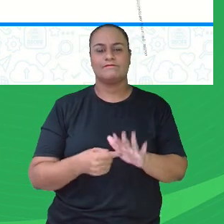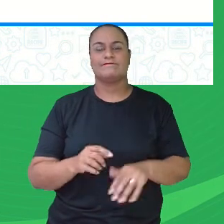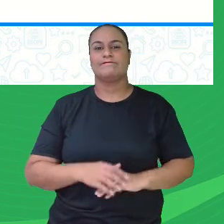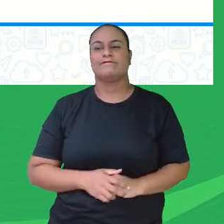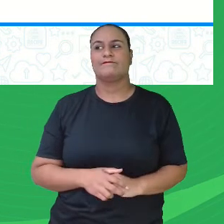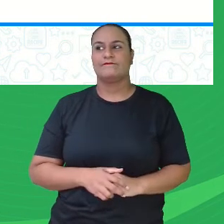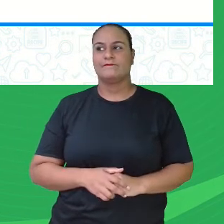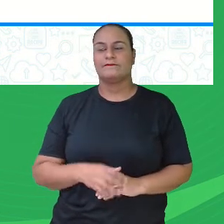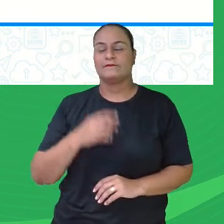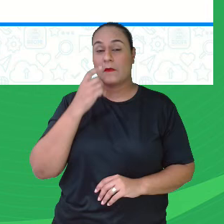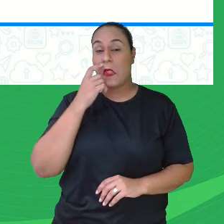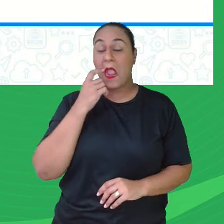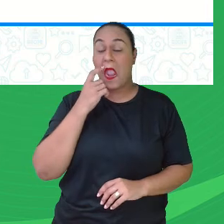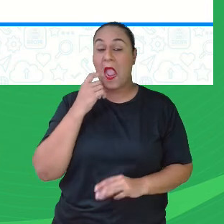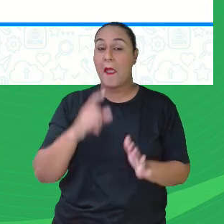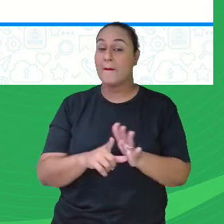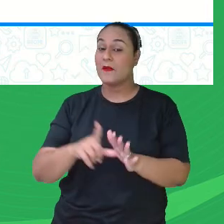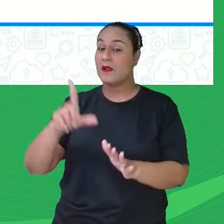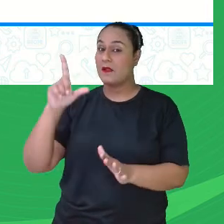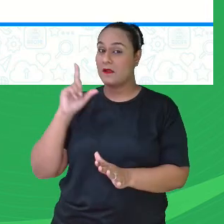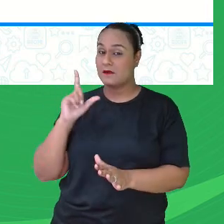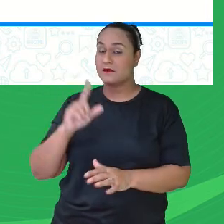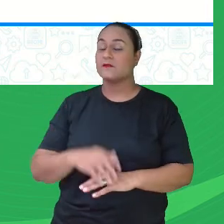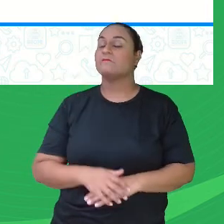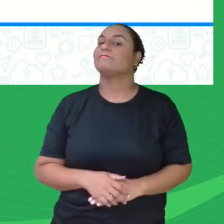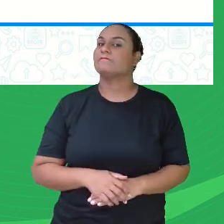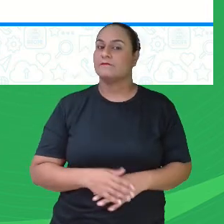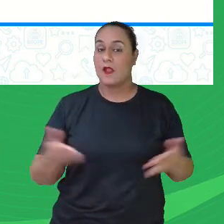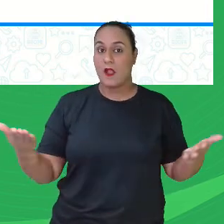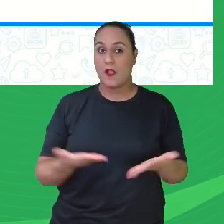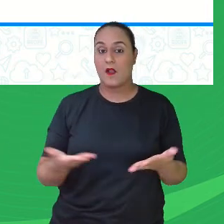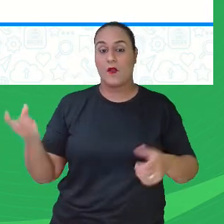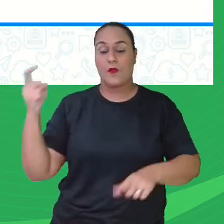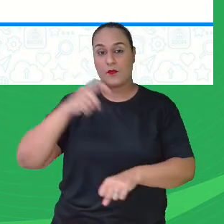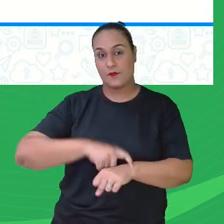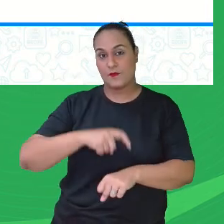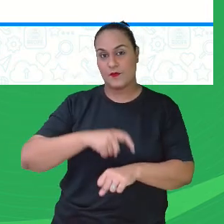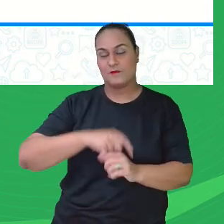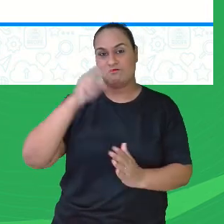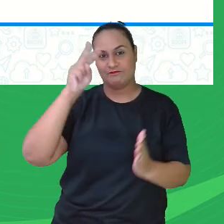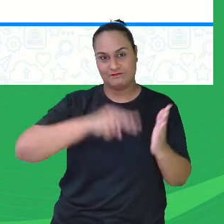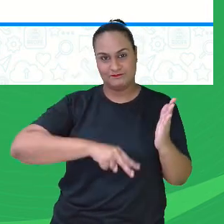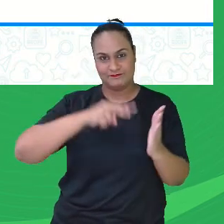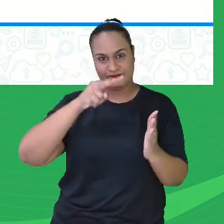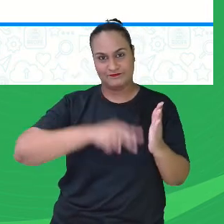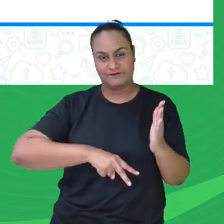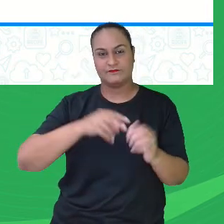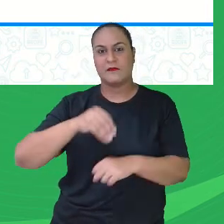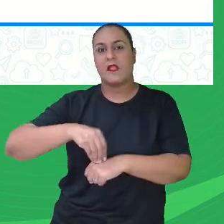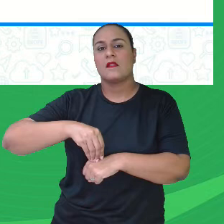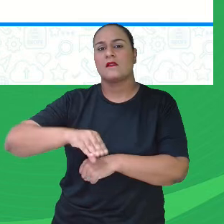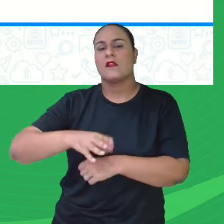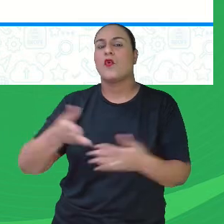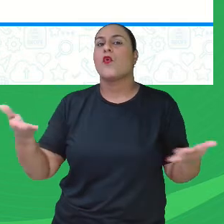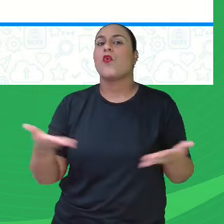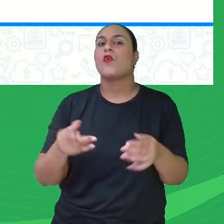final, tá? Mas antes disso, nós iremos fazer uma leitura. E a dica de hoje é muito